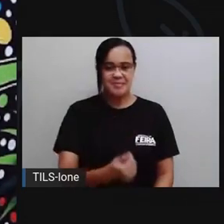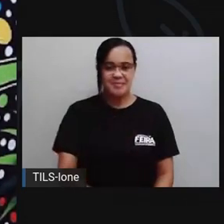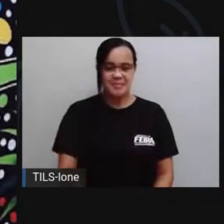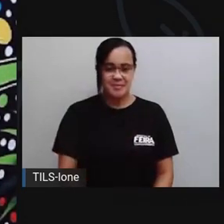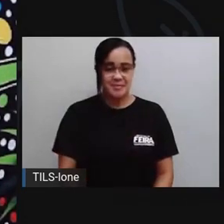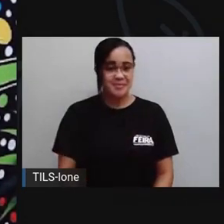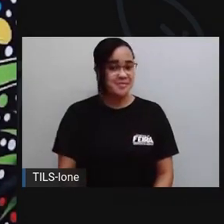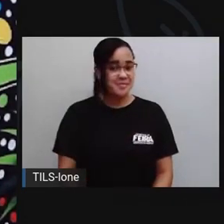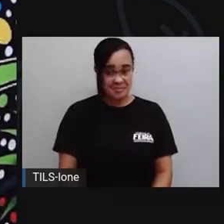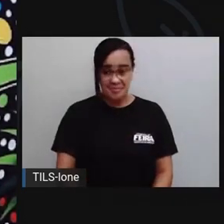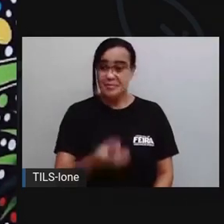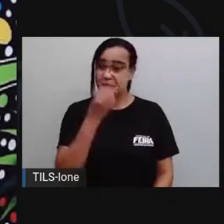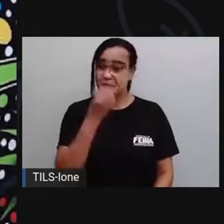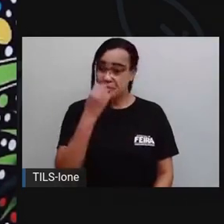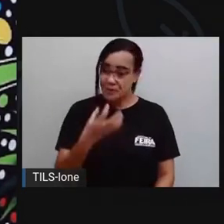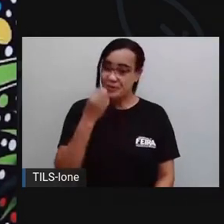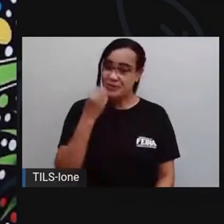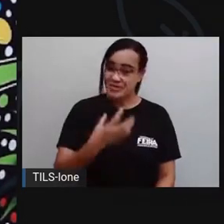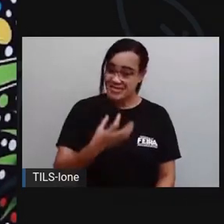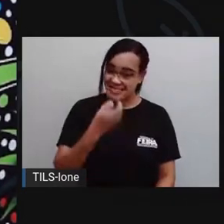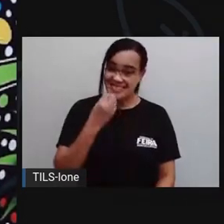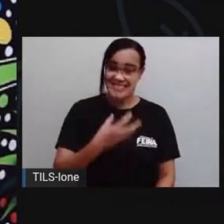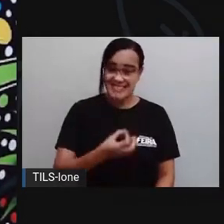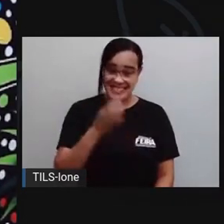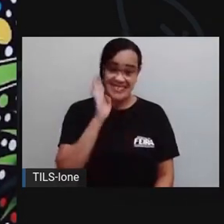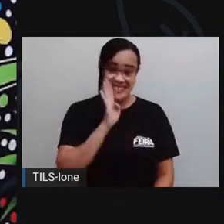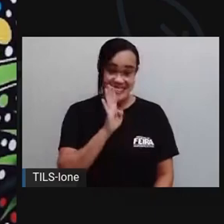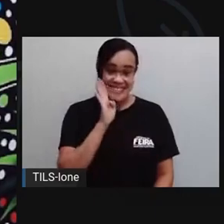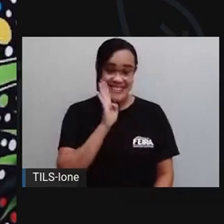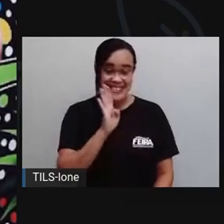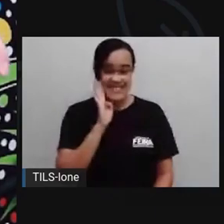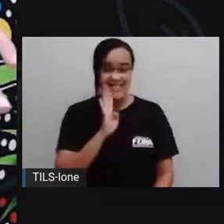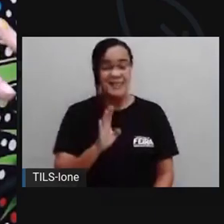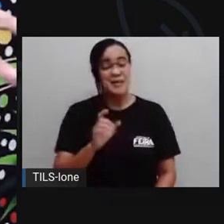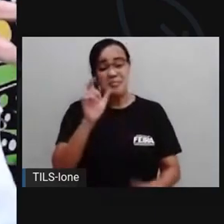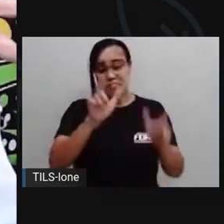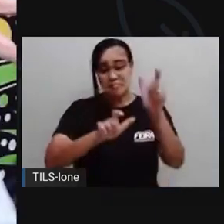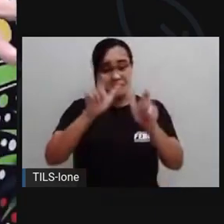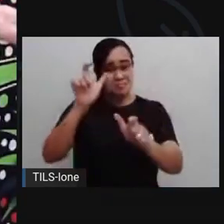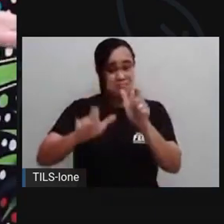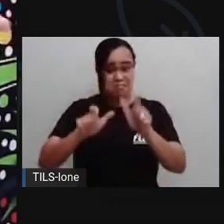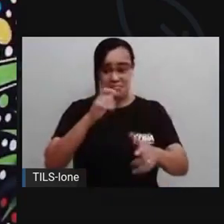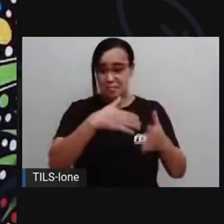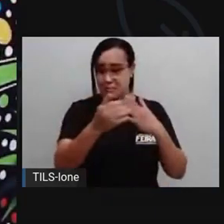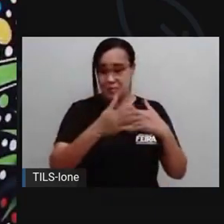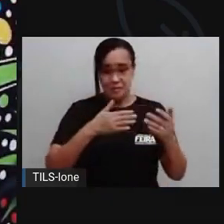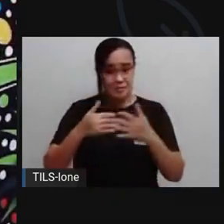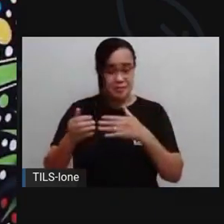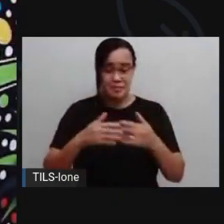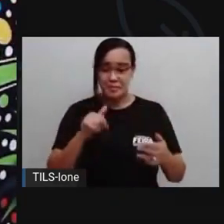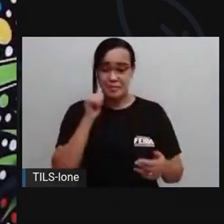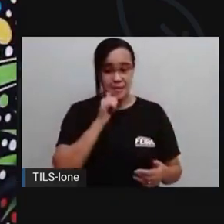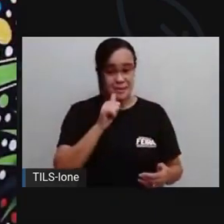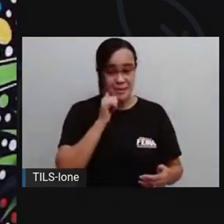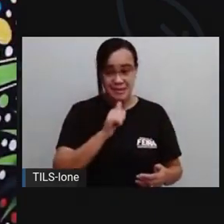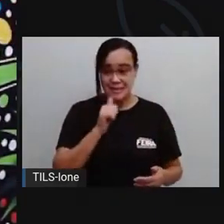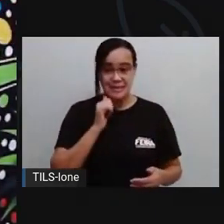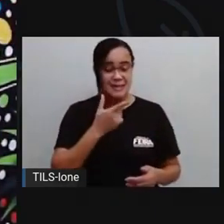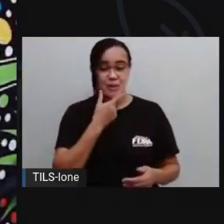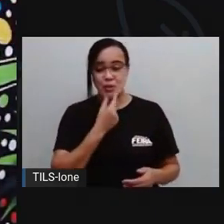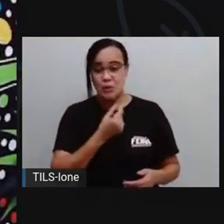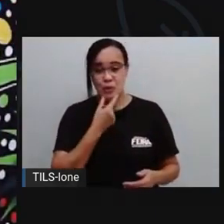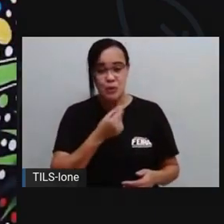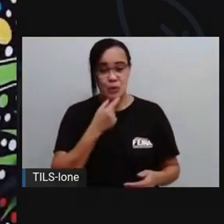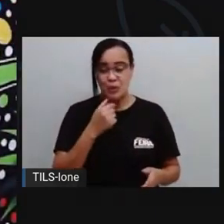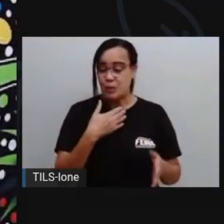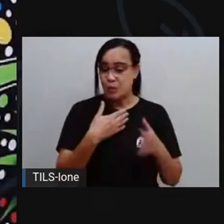Arrasou, hein? Olha. Aí você pode fazer do personagem que você quiser. Se for menina superpoderosa, Homem-Aranha, Capitão